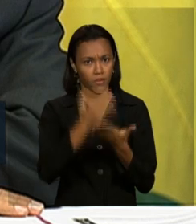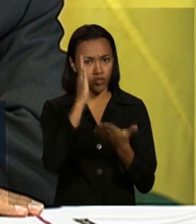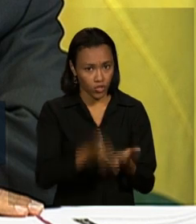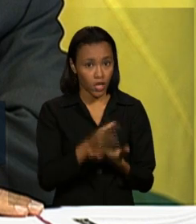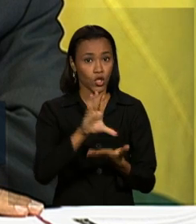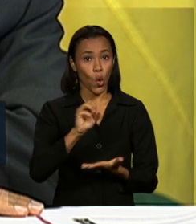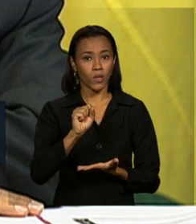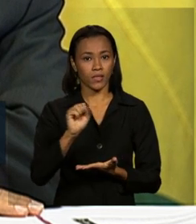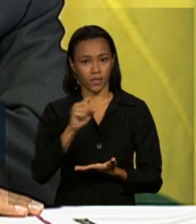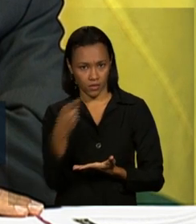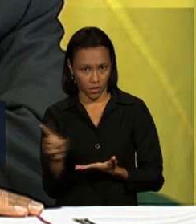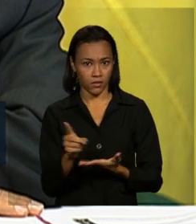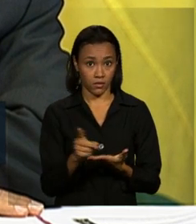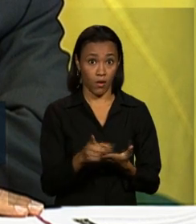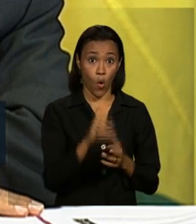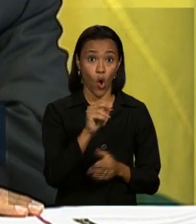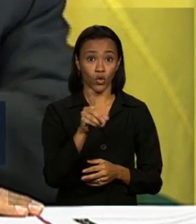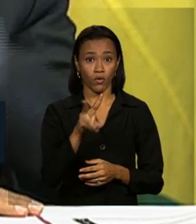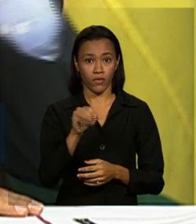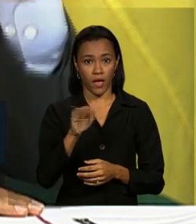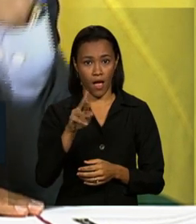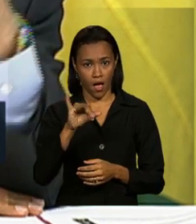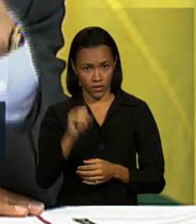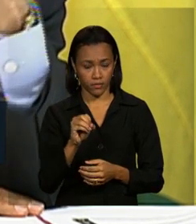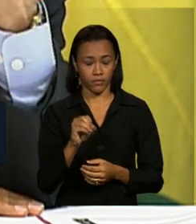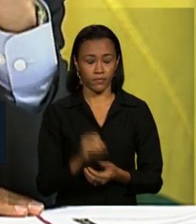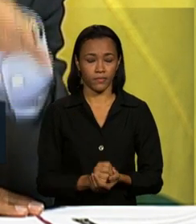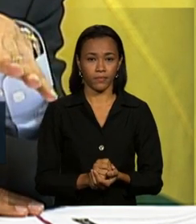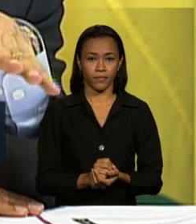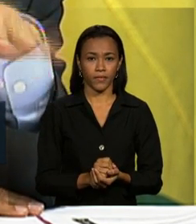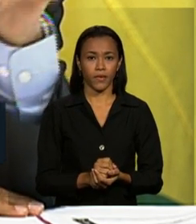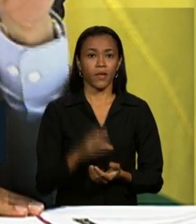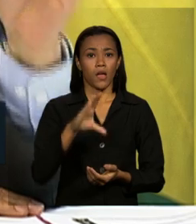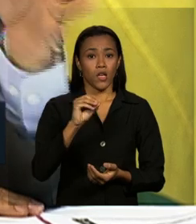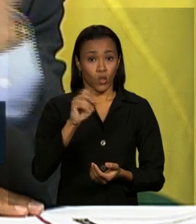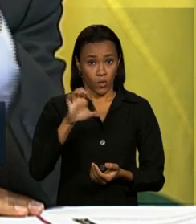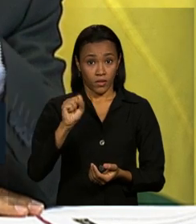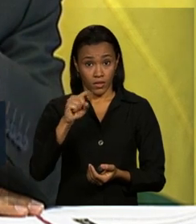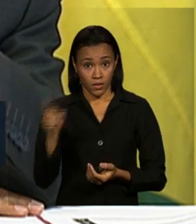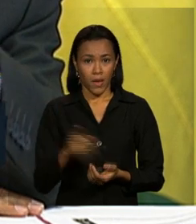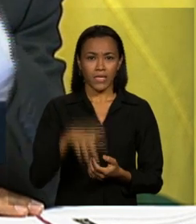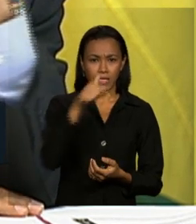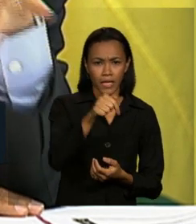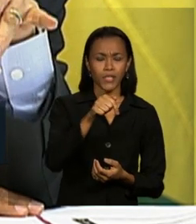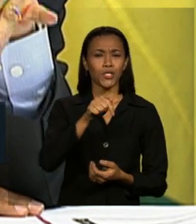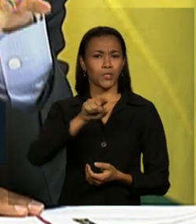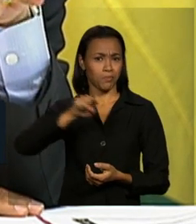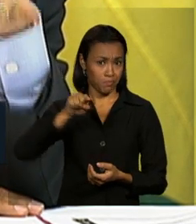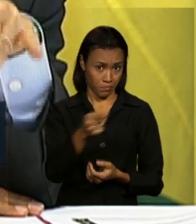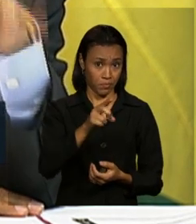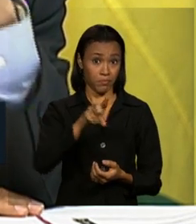concessão rodoviária C as concessões se referem a 7.500